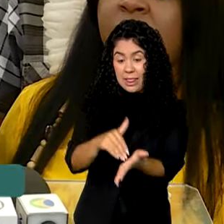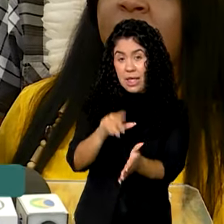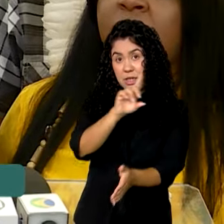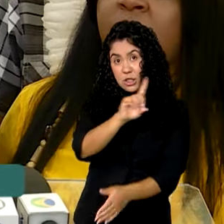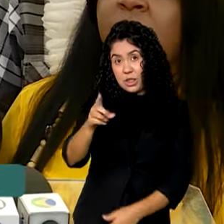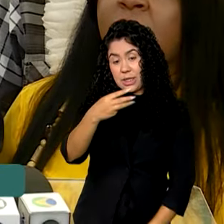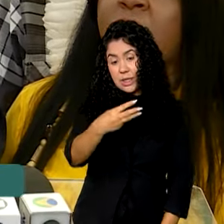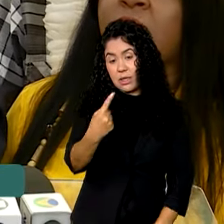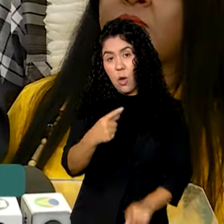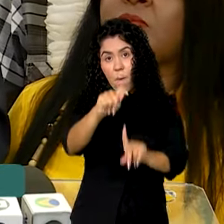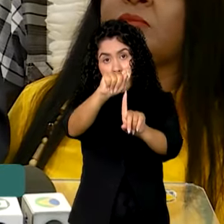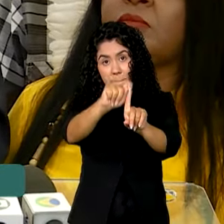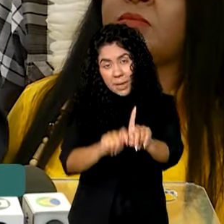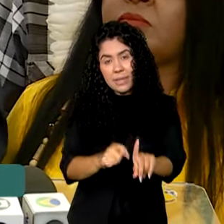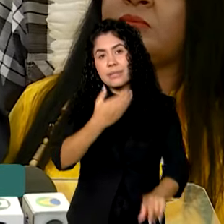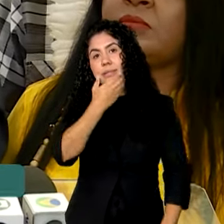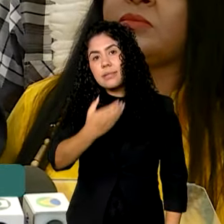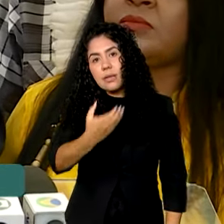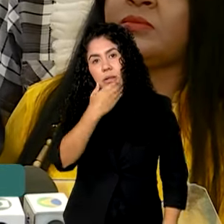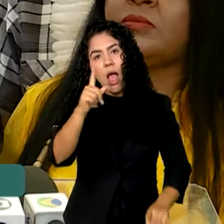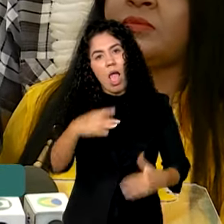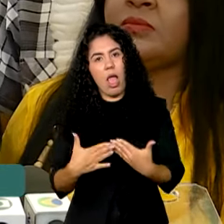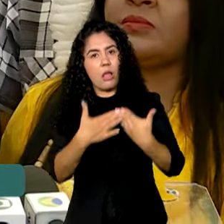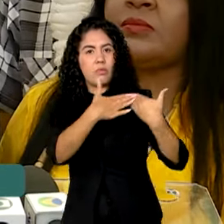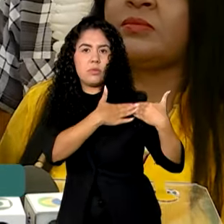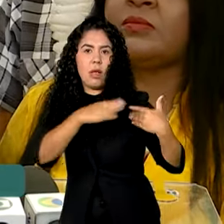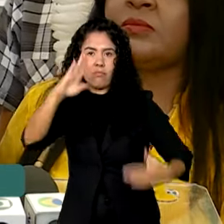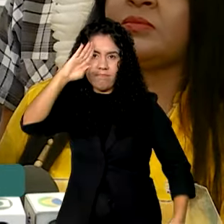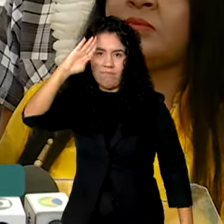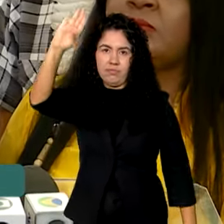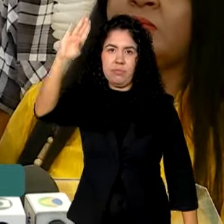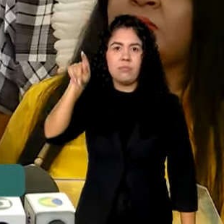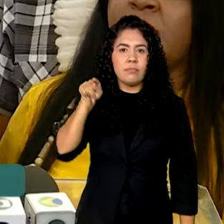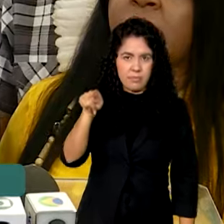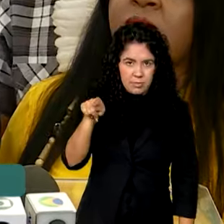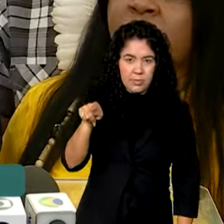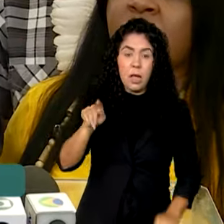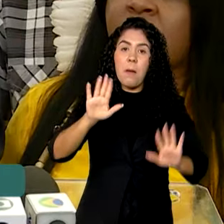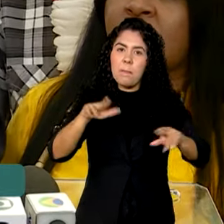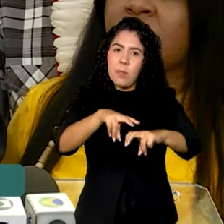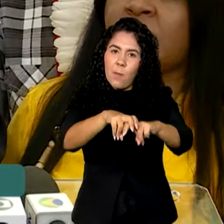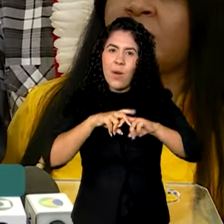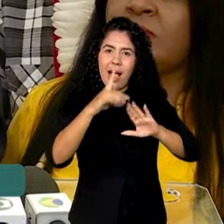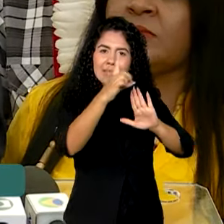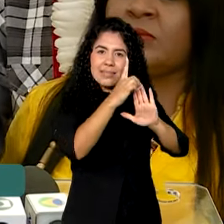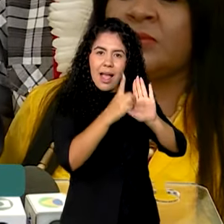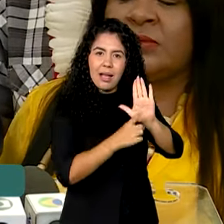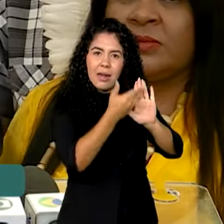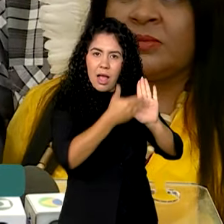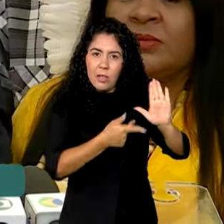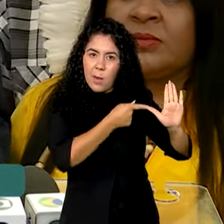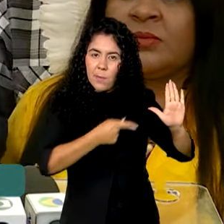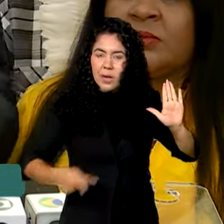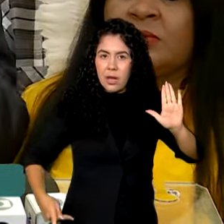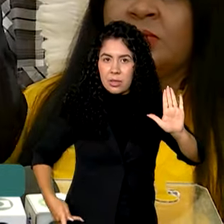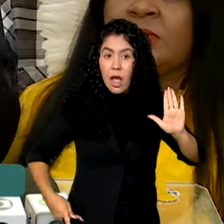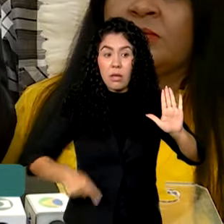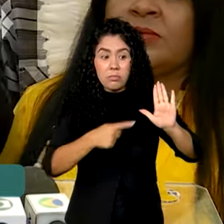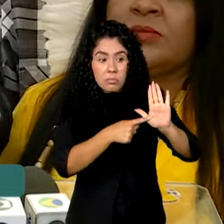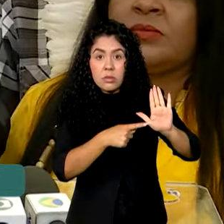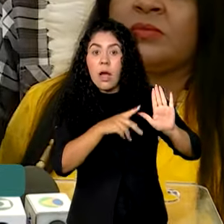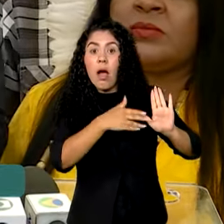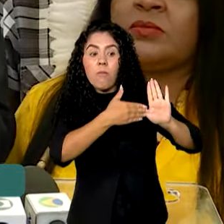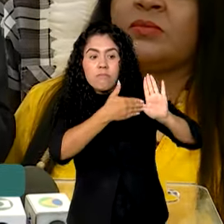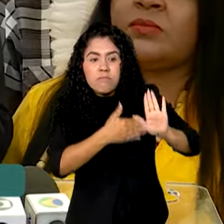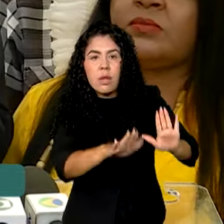dezembro é uma responsabilidade do exército brasileiro e por força de um decreto presidencial A partir dessa data isso virá